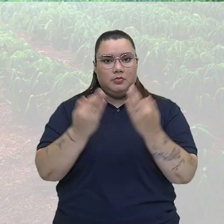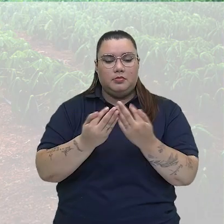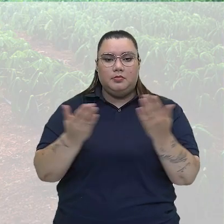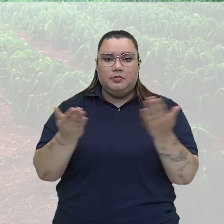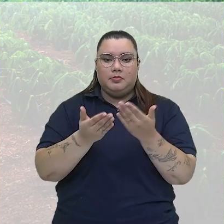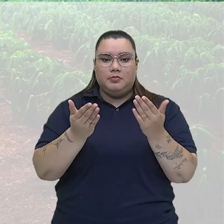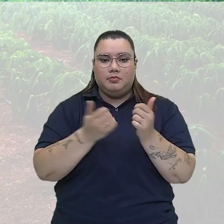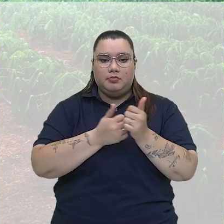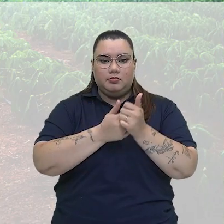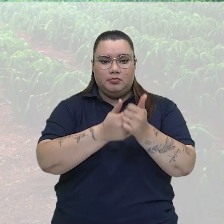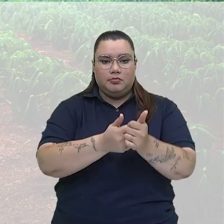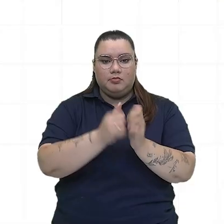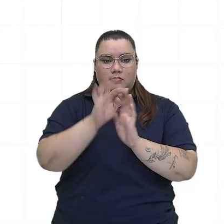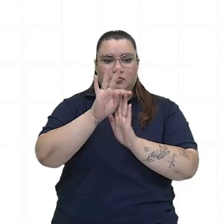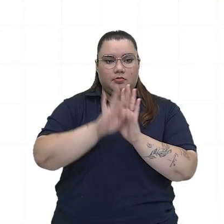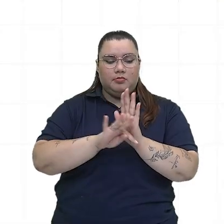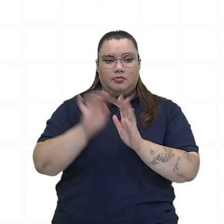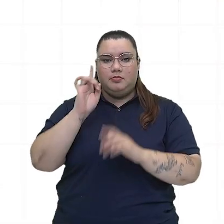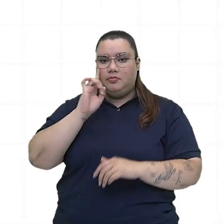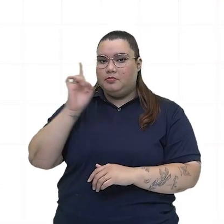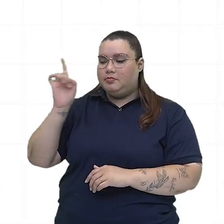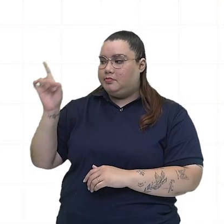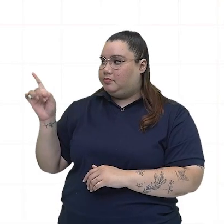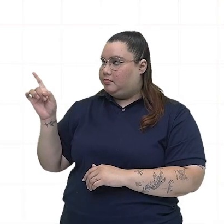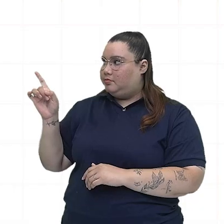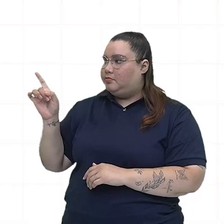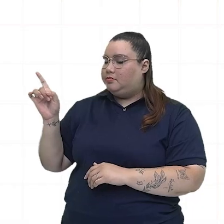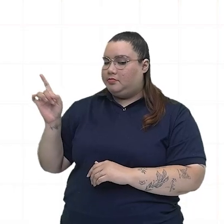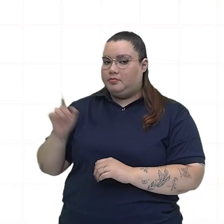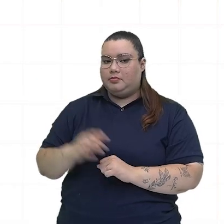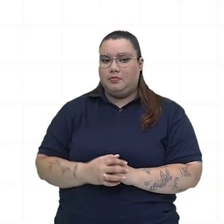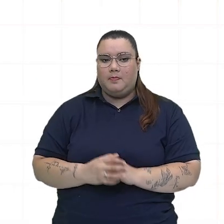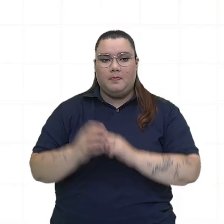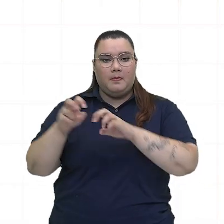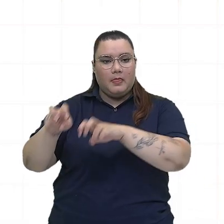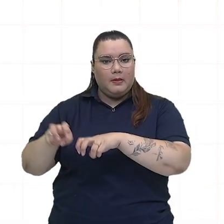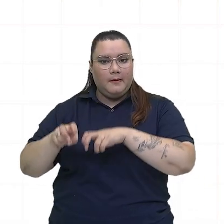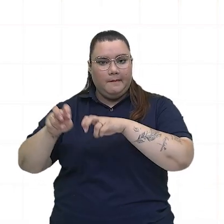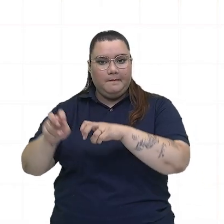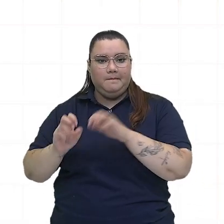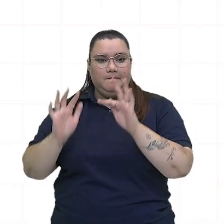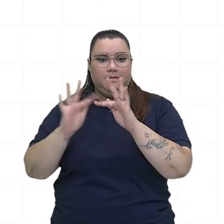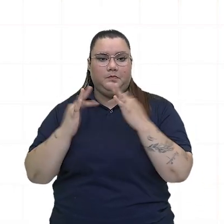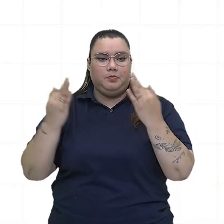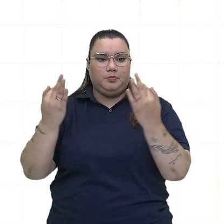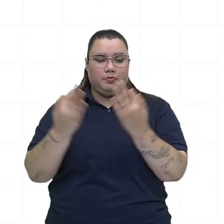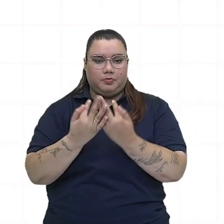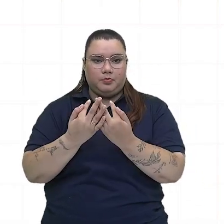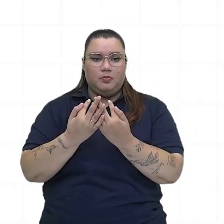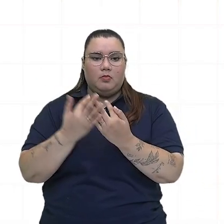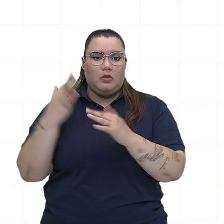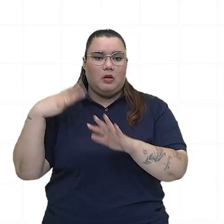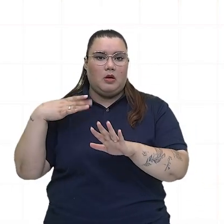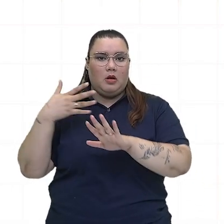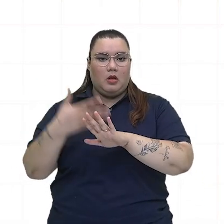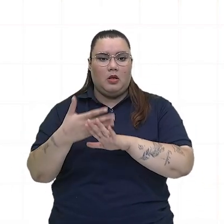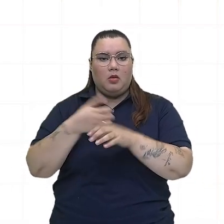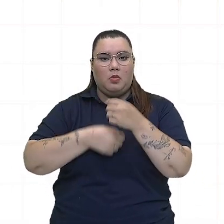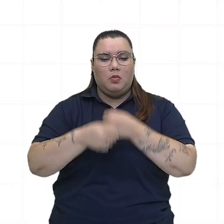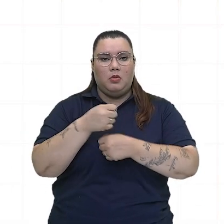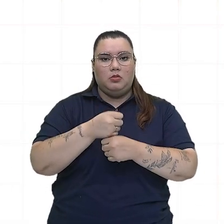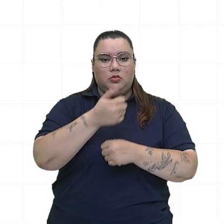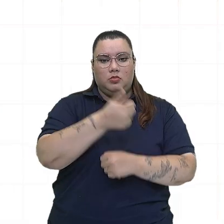vamos acompanhar o nosso texto, observando que a agricultura familiar, até a década